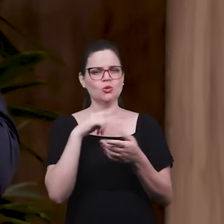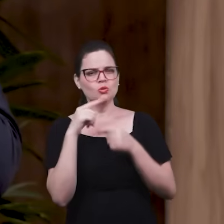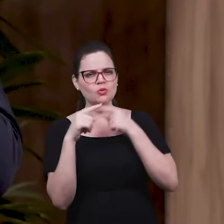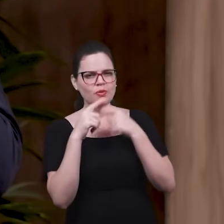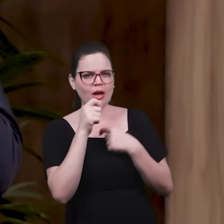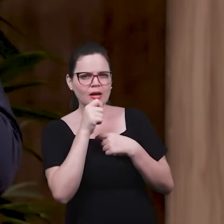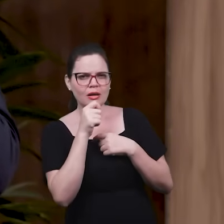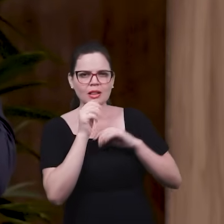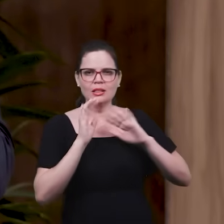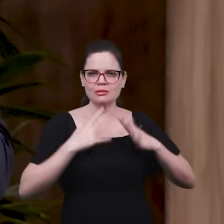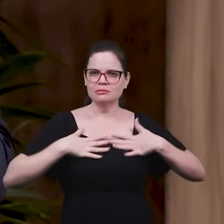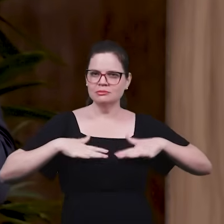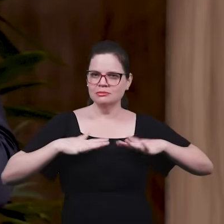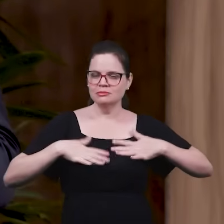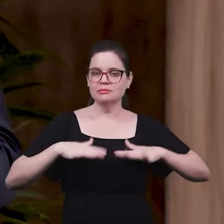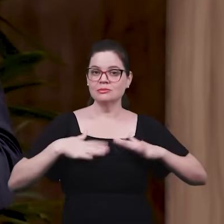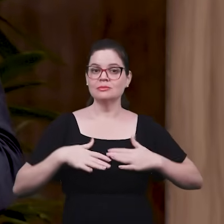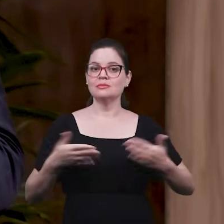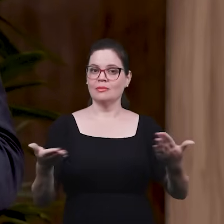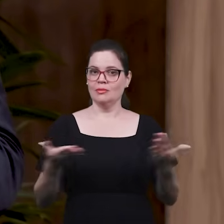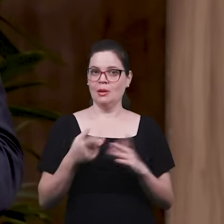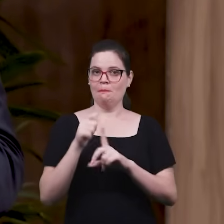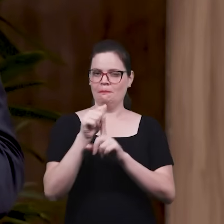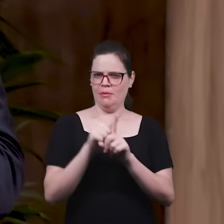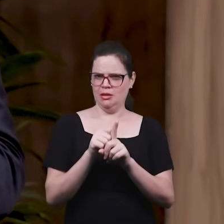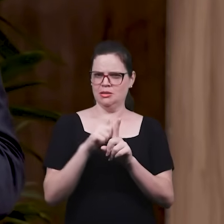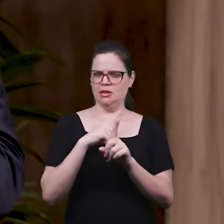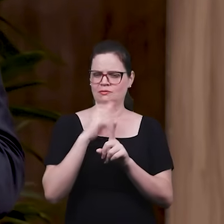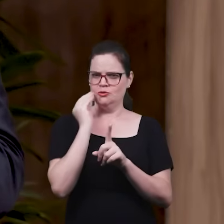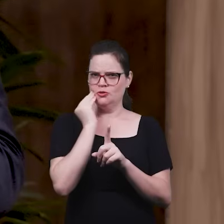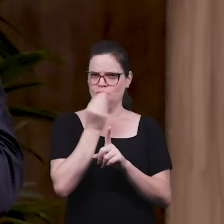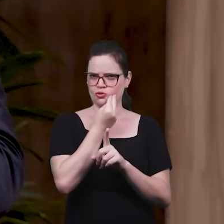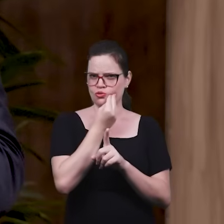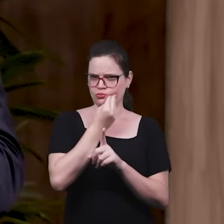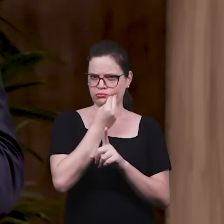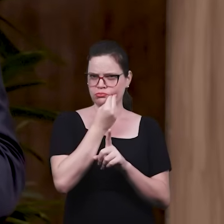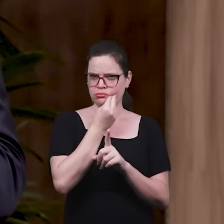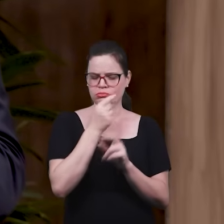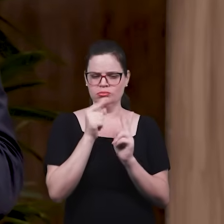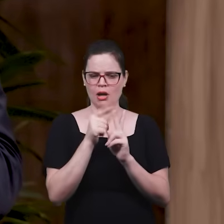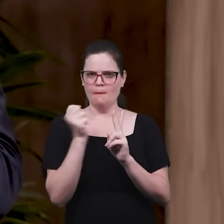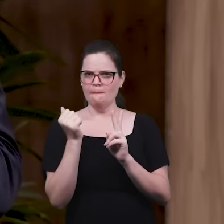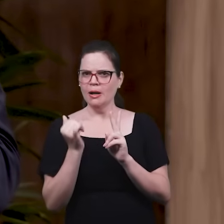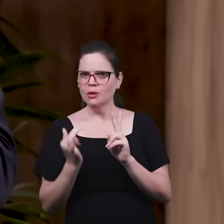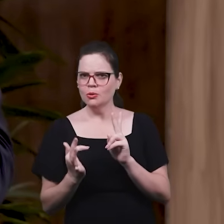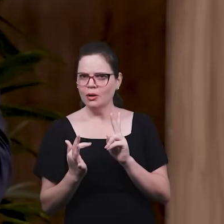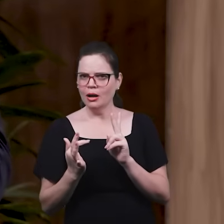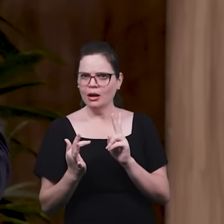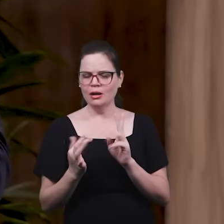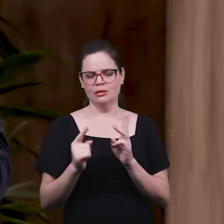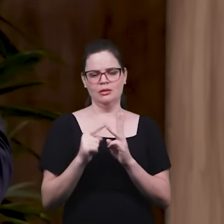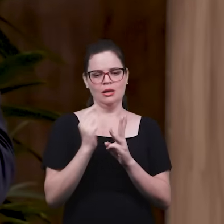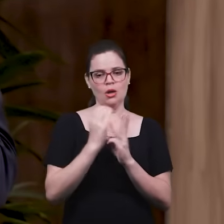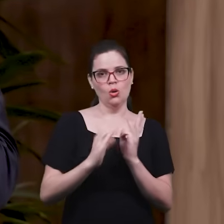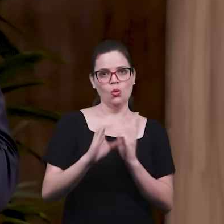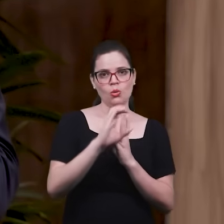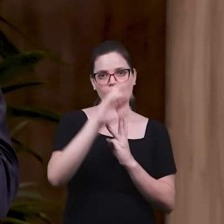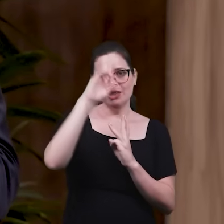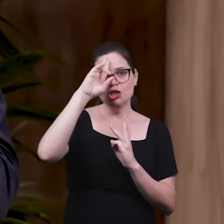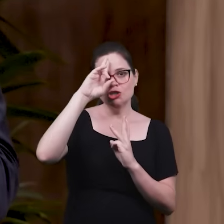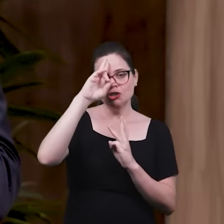saber, neste mês em que nós estamos jejuando, que estamos madrugando, jejuando, cultos ao